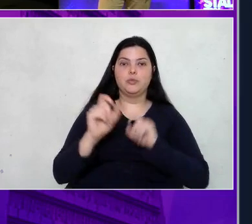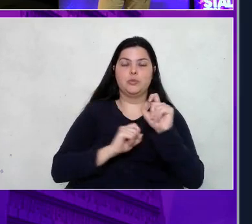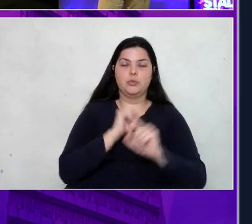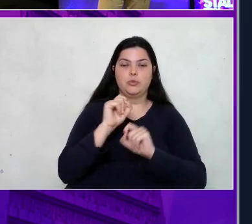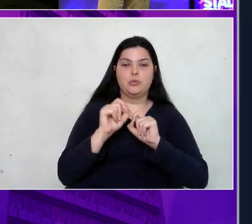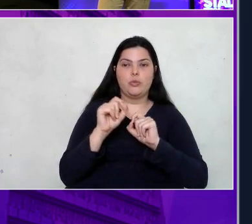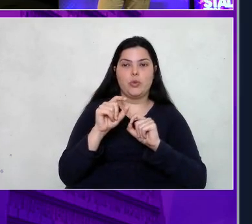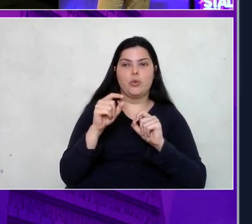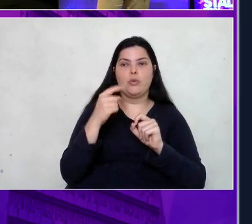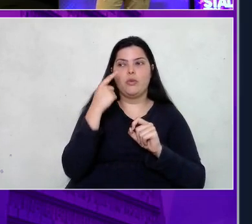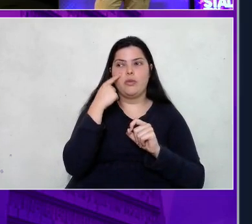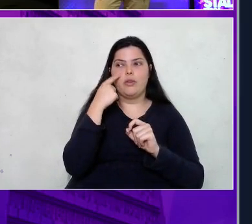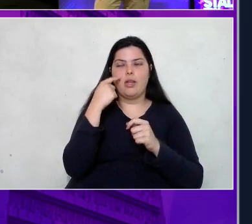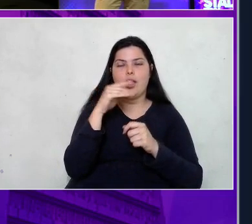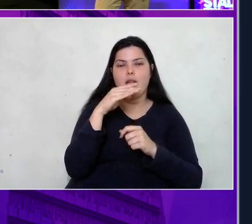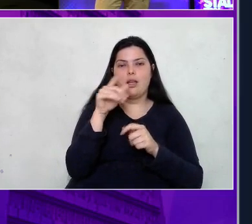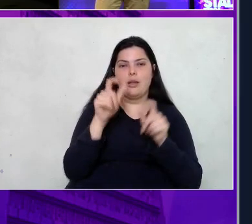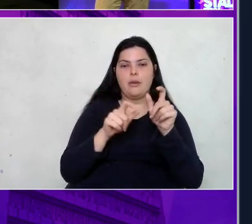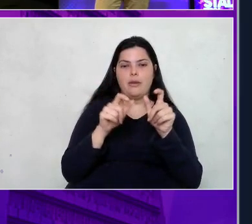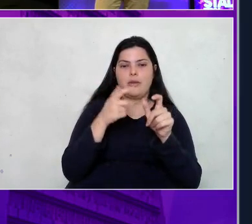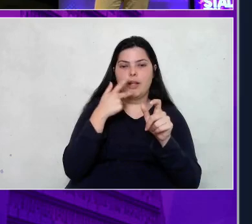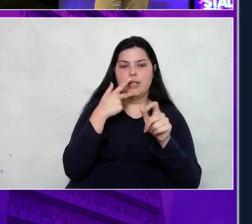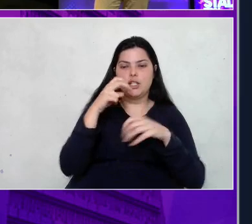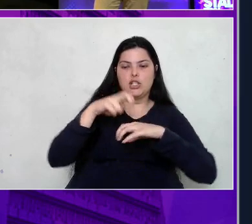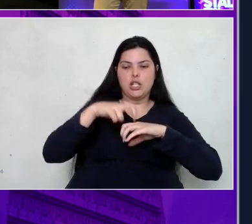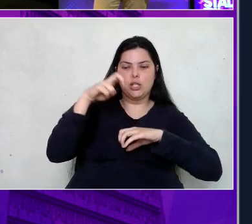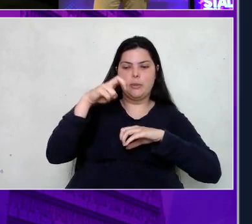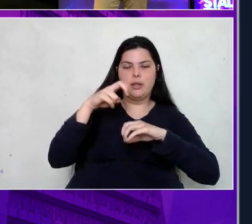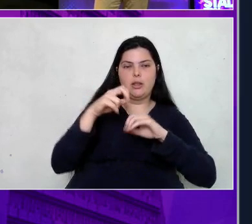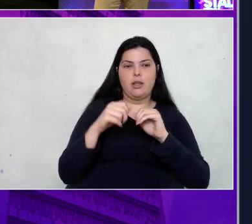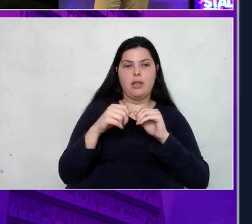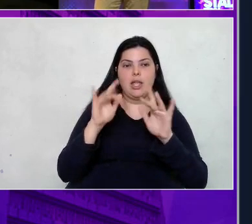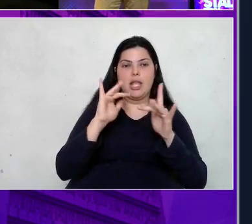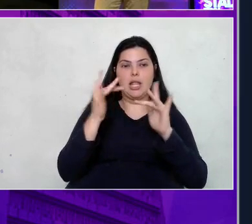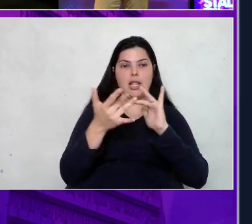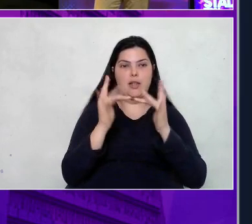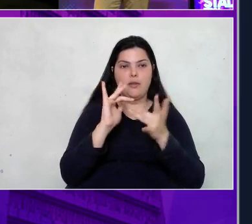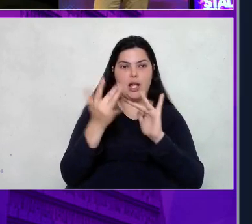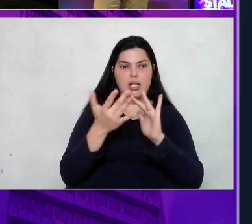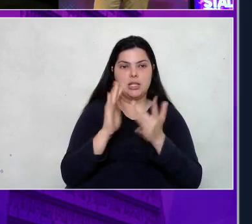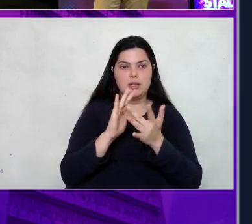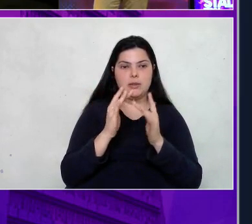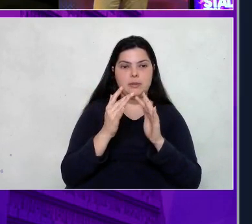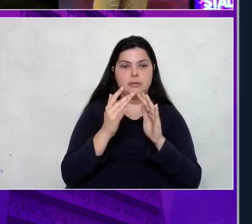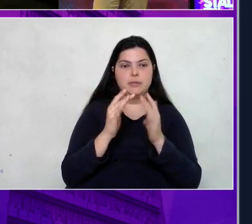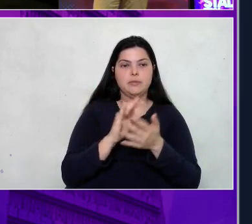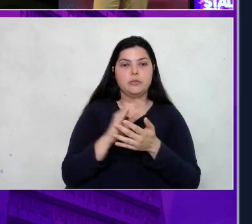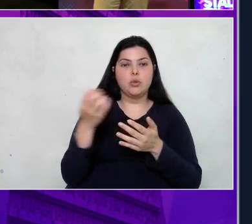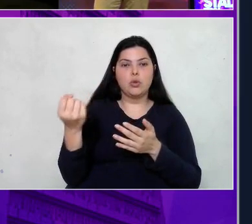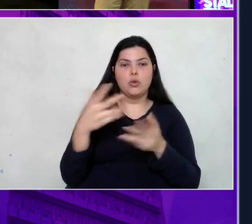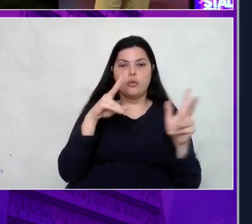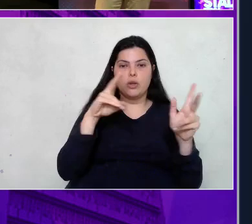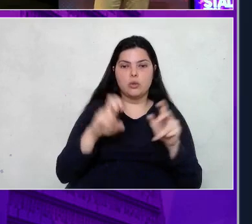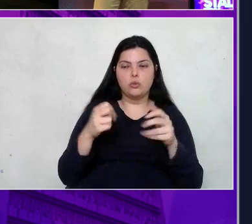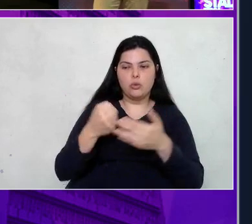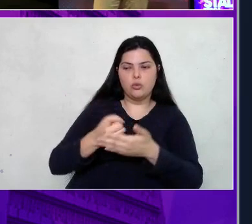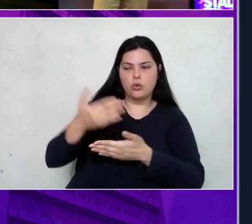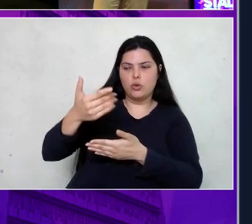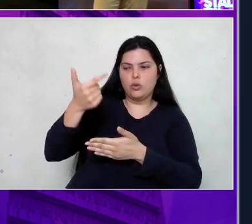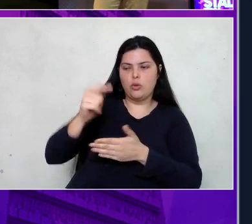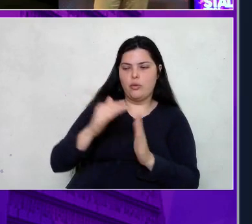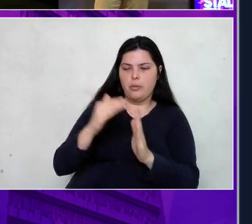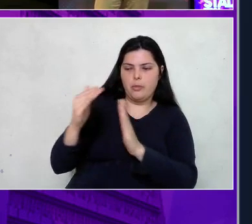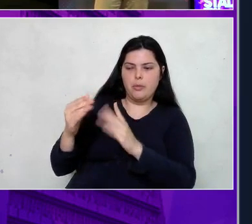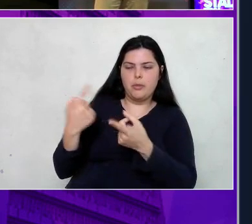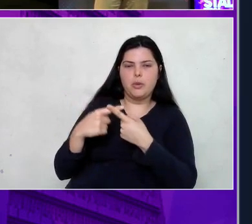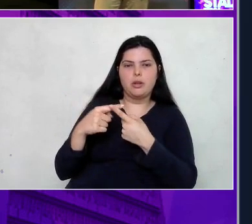veem o GPT, a interface dele, e você começa um novo assunto, ele abre um novo bloco, porque ele quer manter